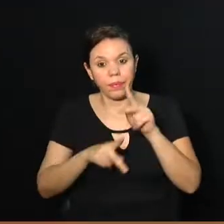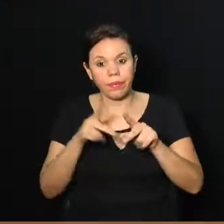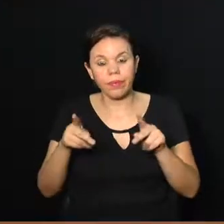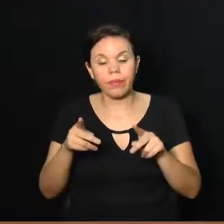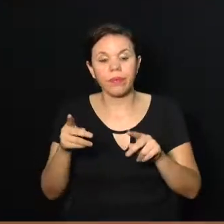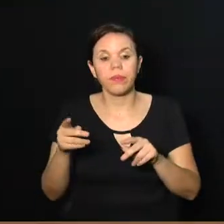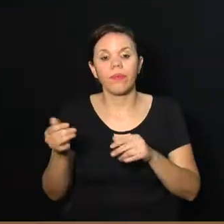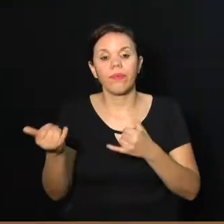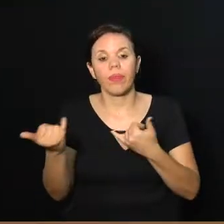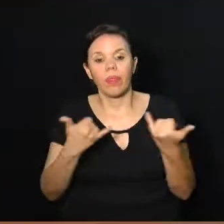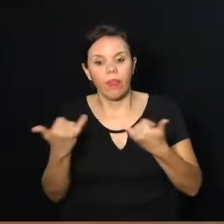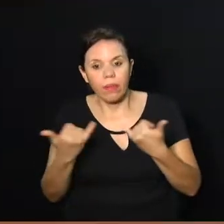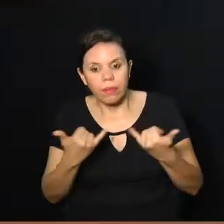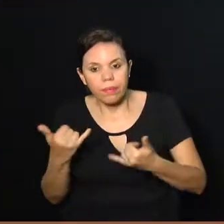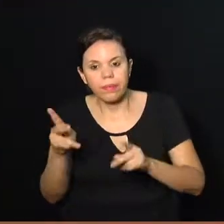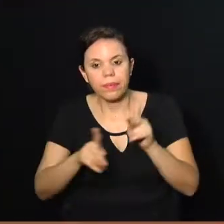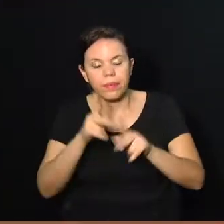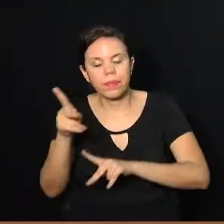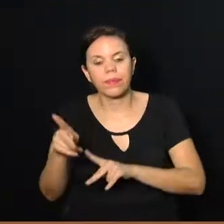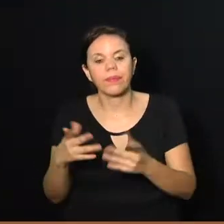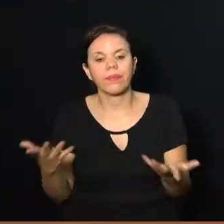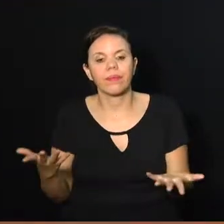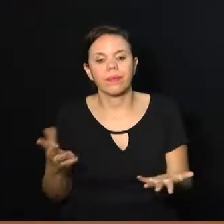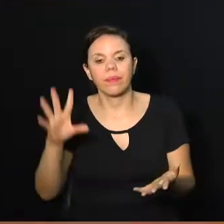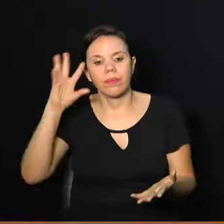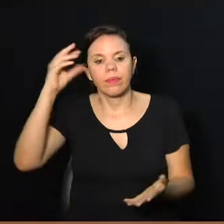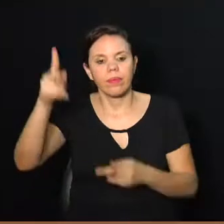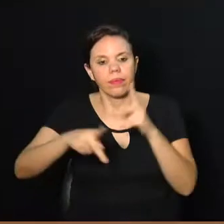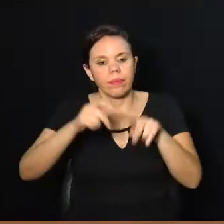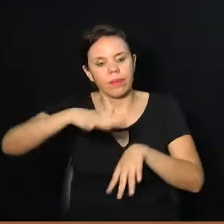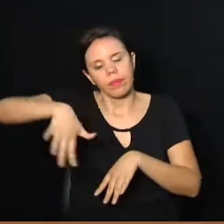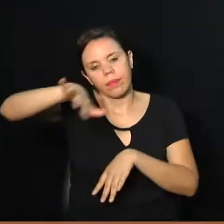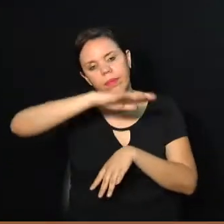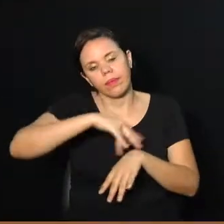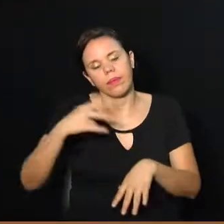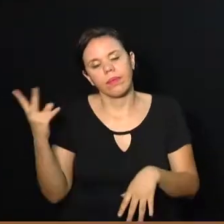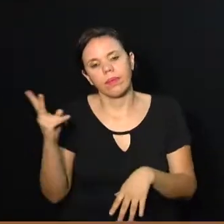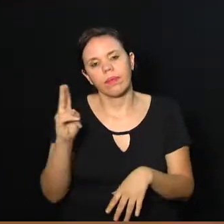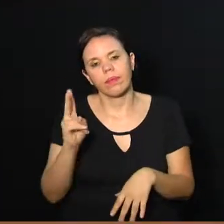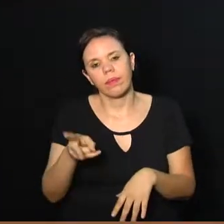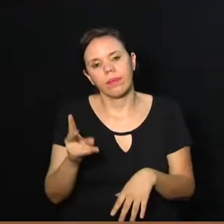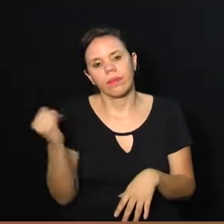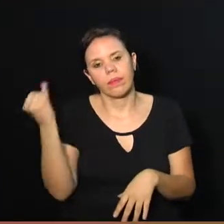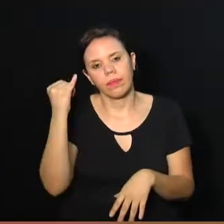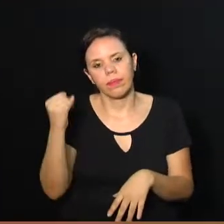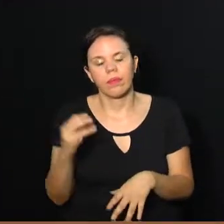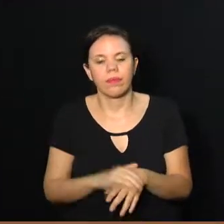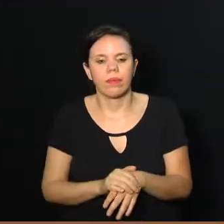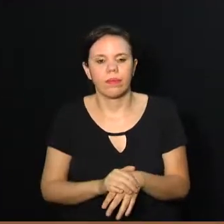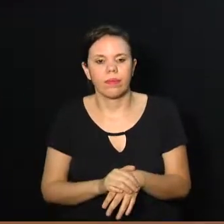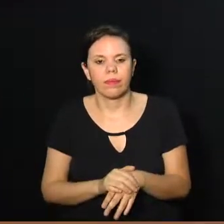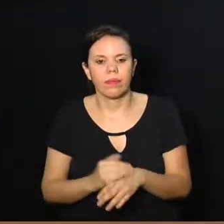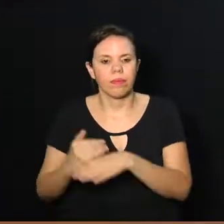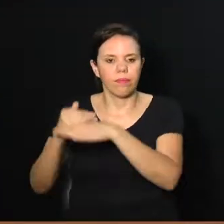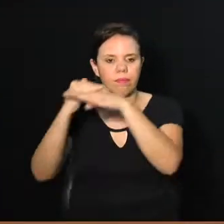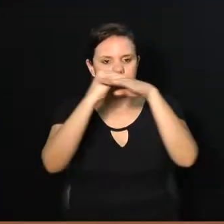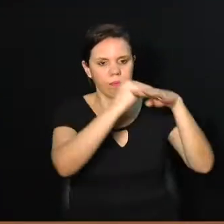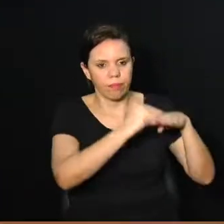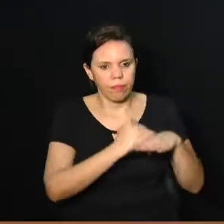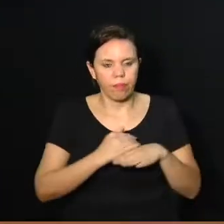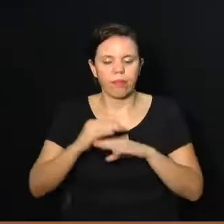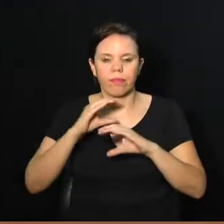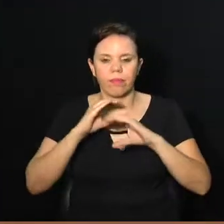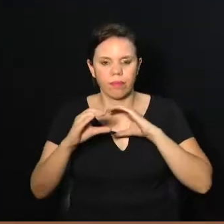informar e trazer conhecimento para a população, né? E é sempre muito importante um linguajar assim universal, um linguajar de fácil